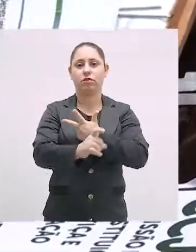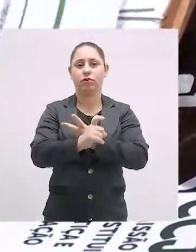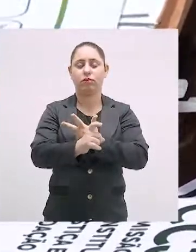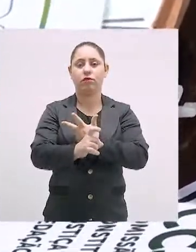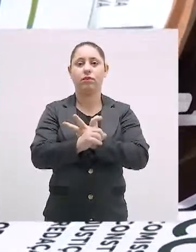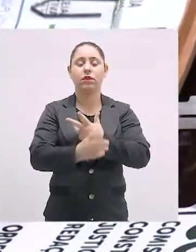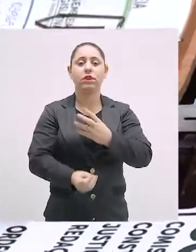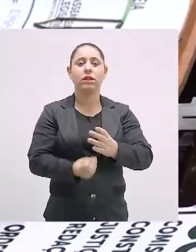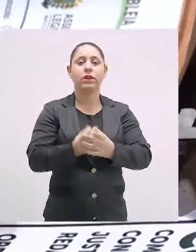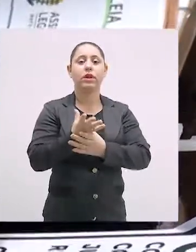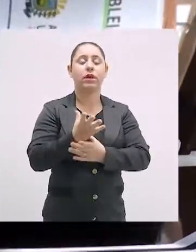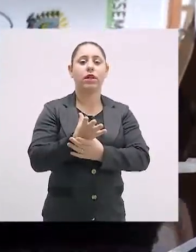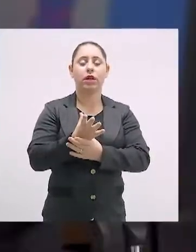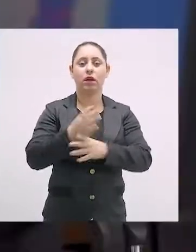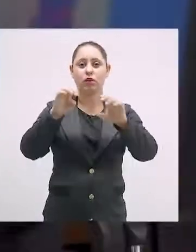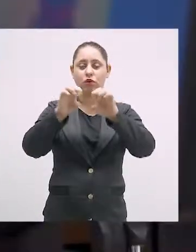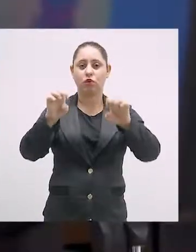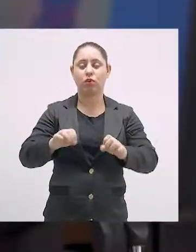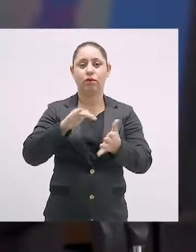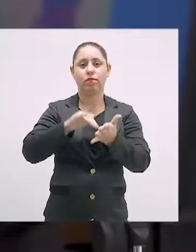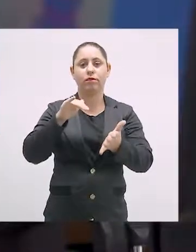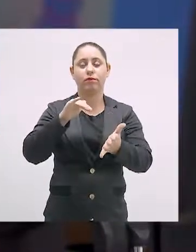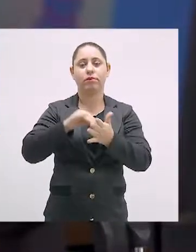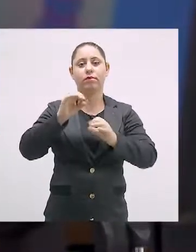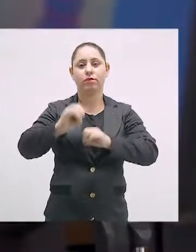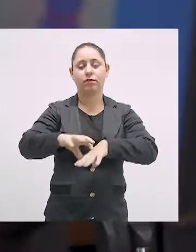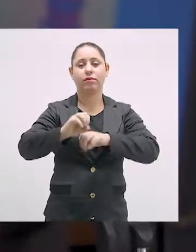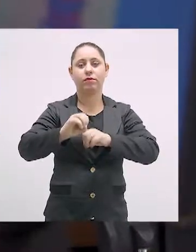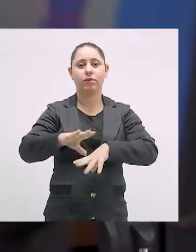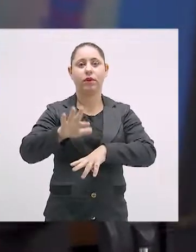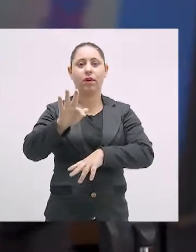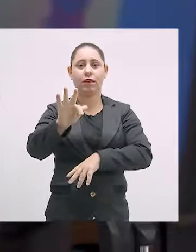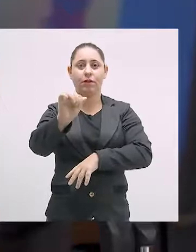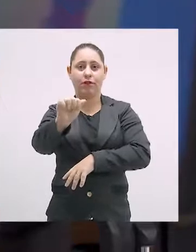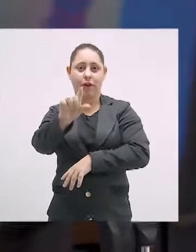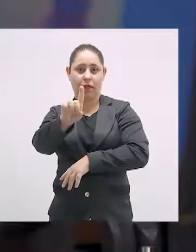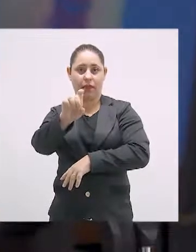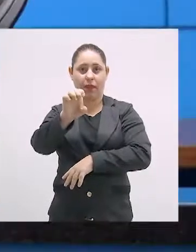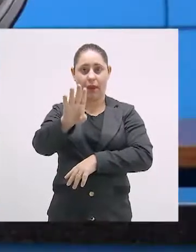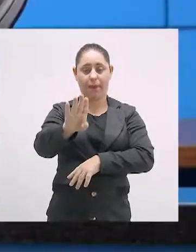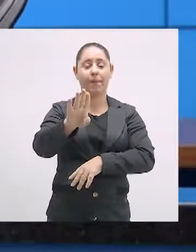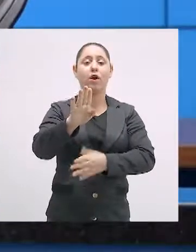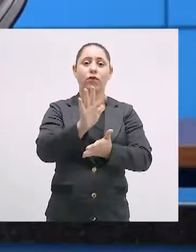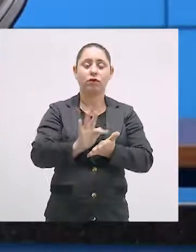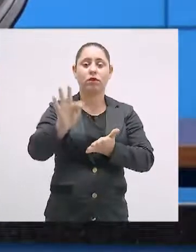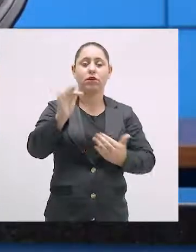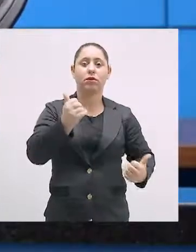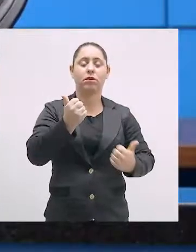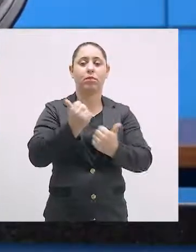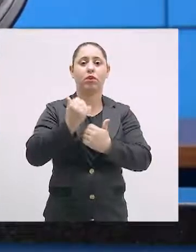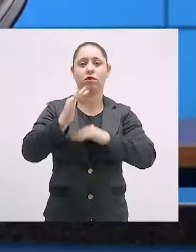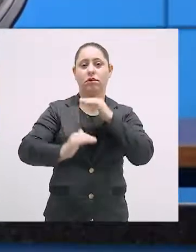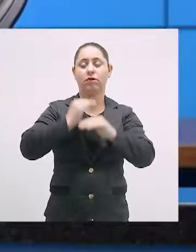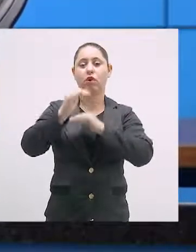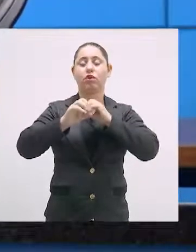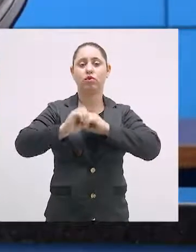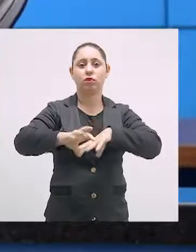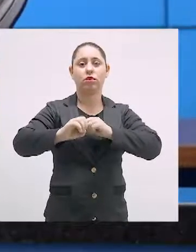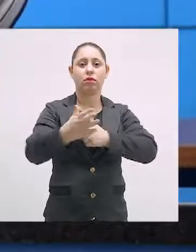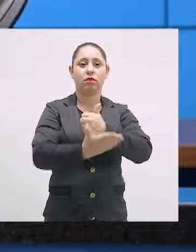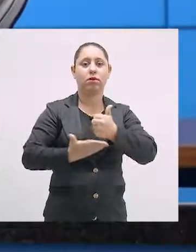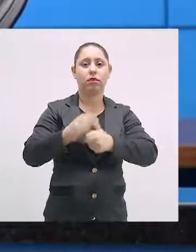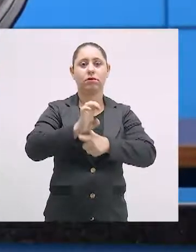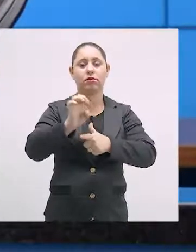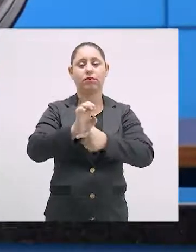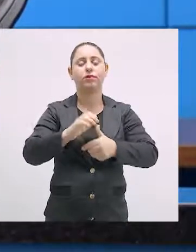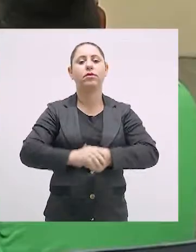autoria do Poder Executivo que cria na estrutura da Secretaria de Educação a FADEB, Fundação de Apoio e Desenvolvimento à